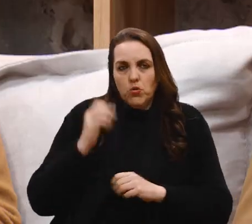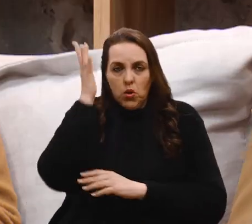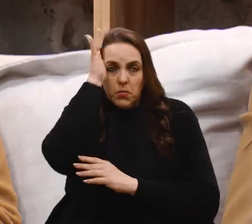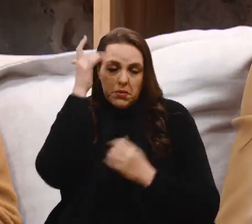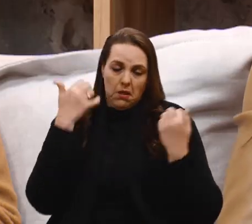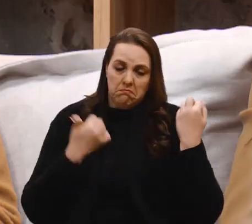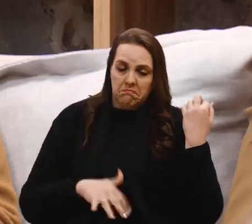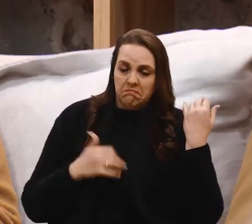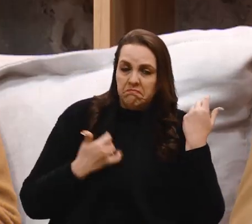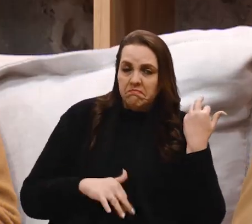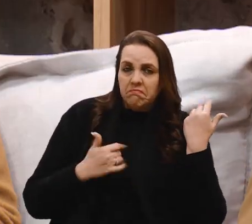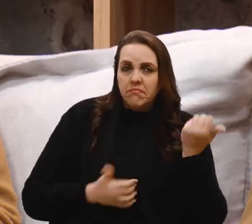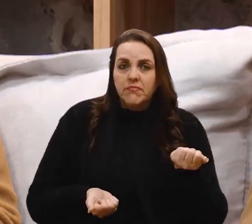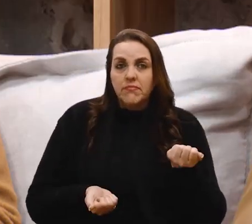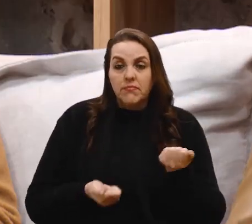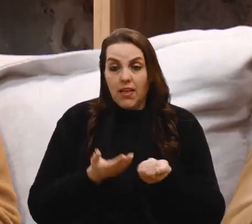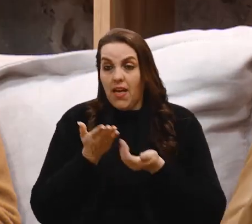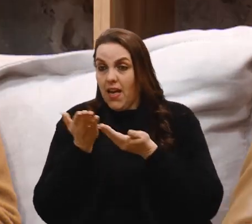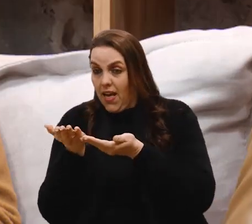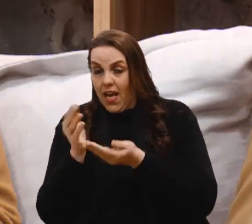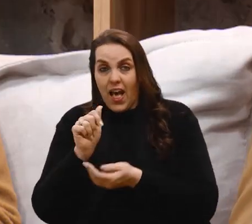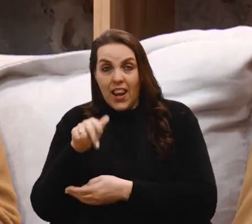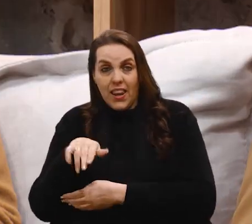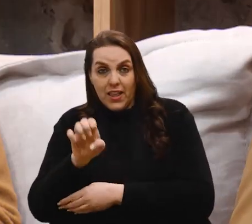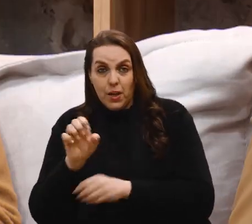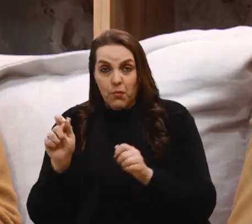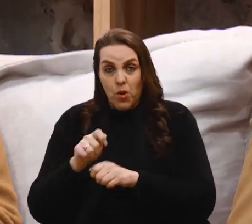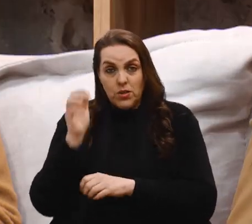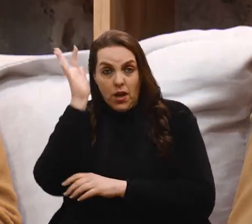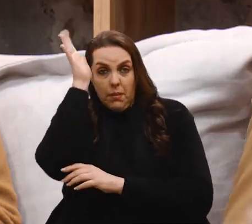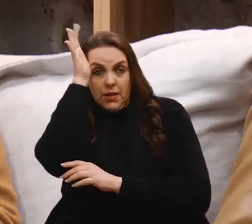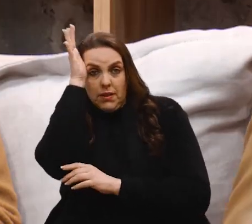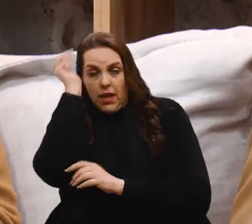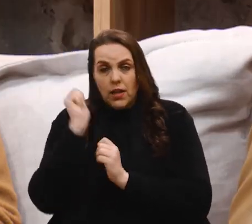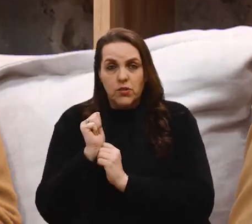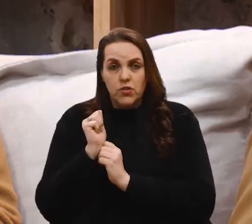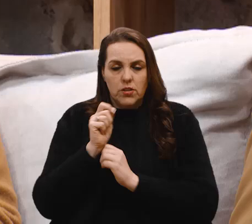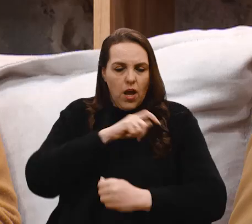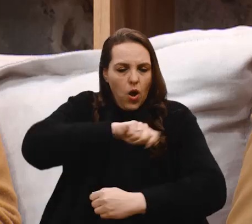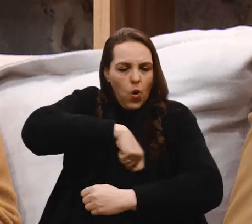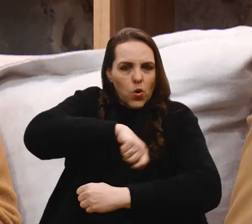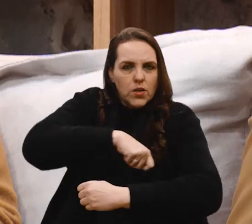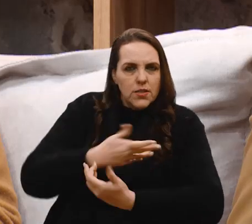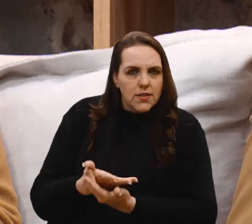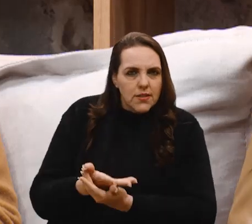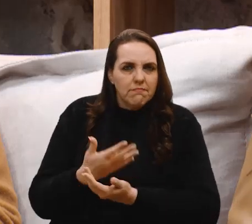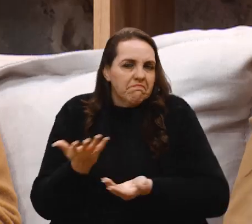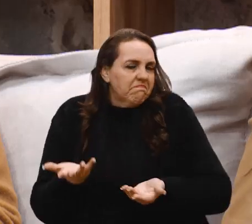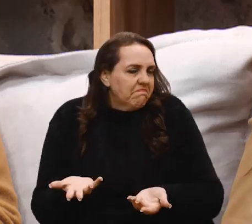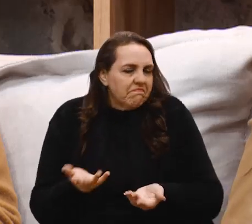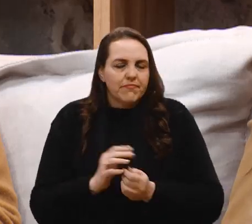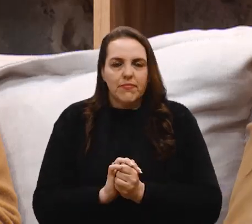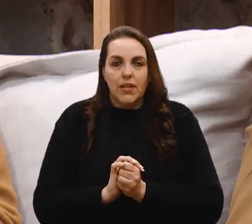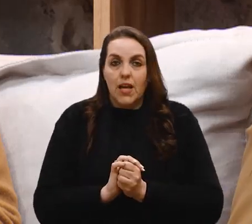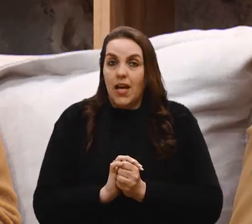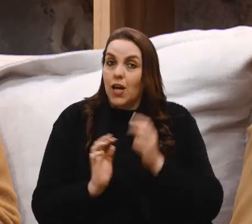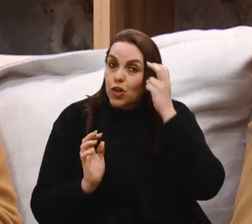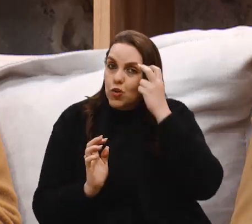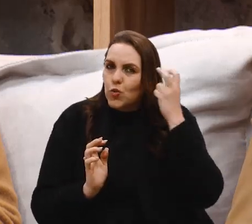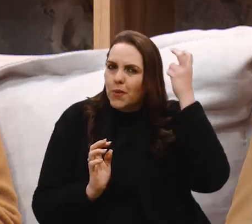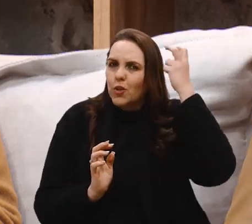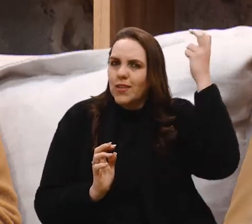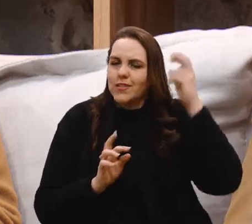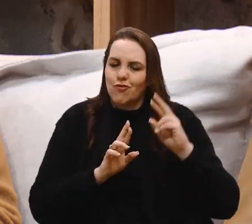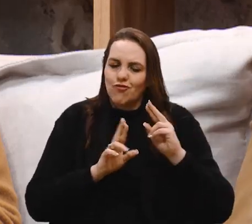tocar violão, a Aline pode ter alta habilidade na cozinha, enfim. A superdotação, ela já vem com